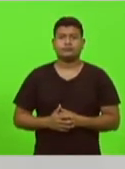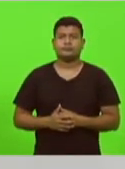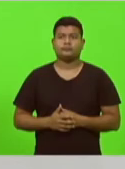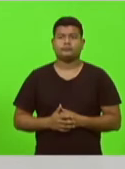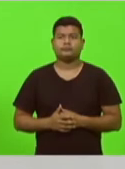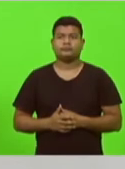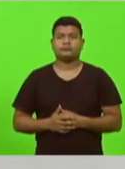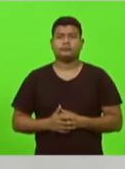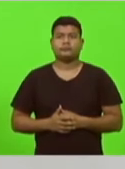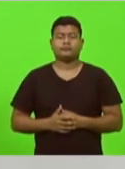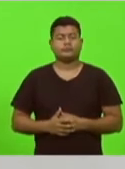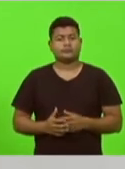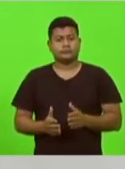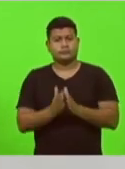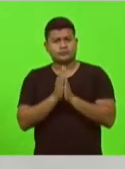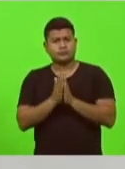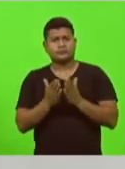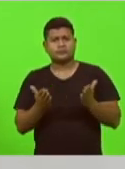Por favor,